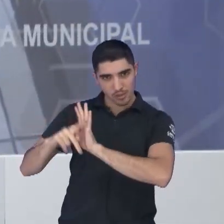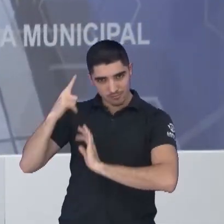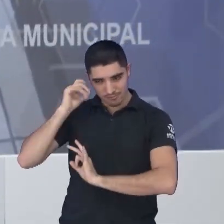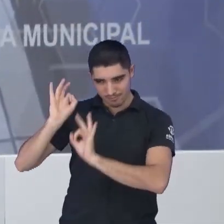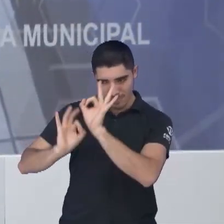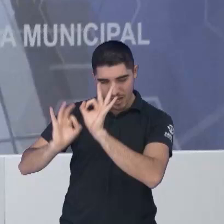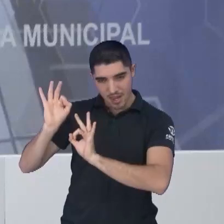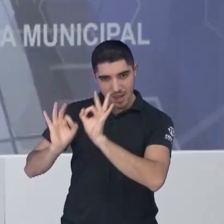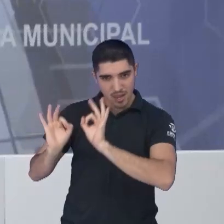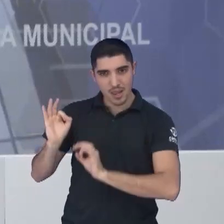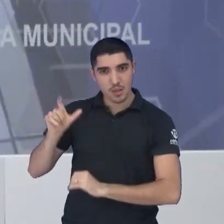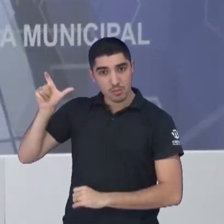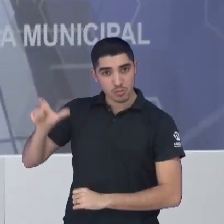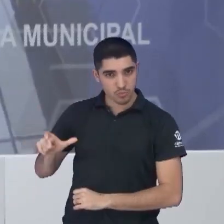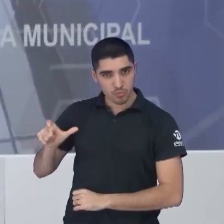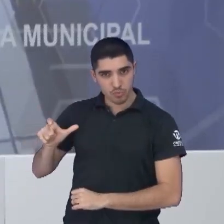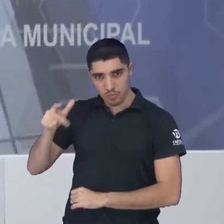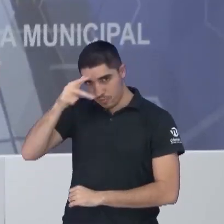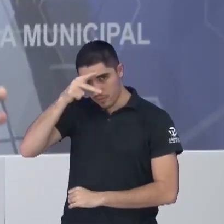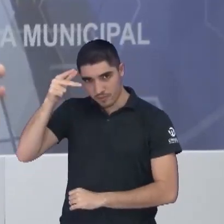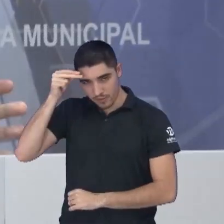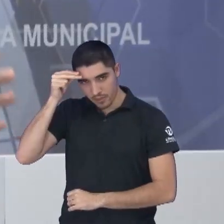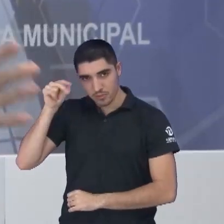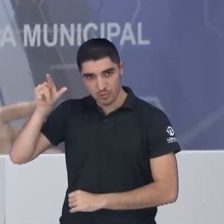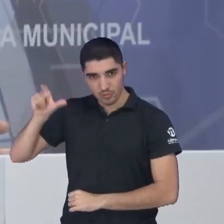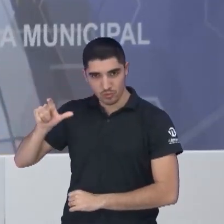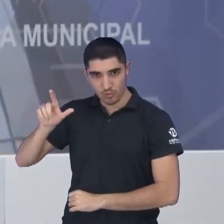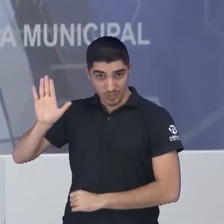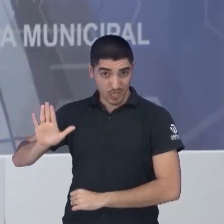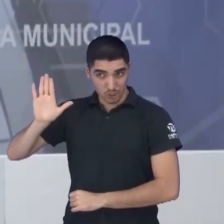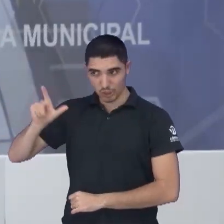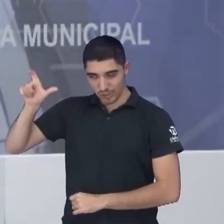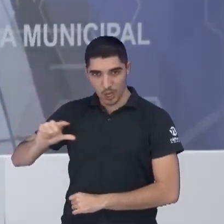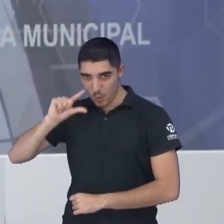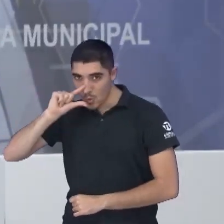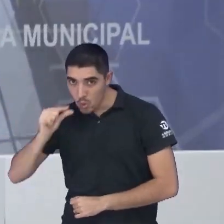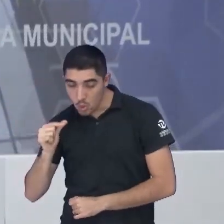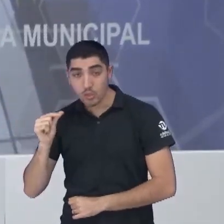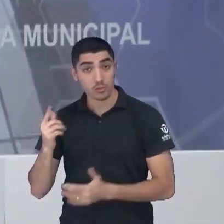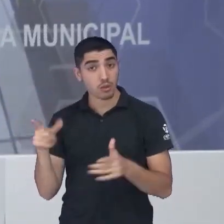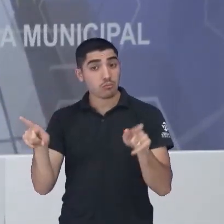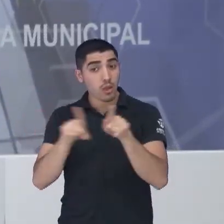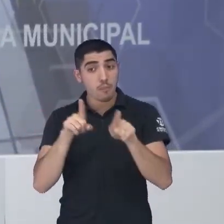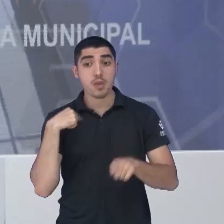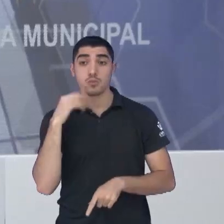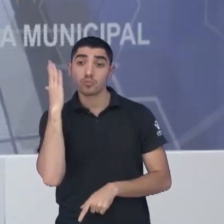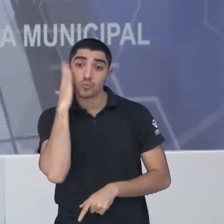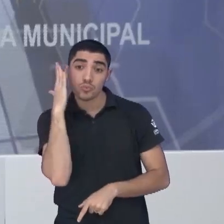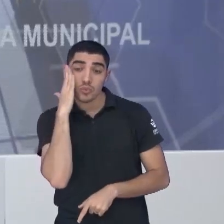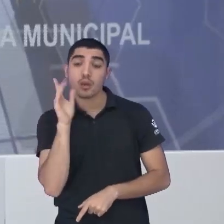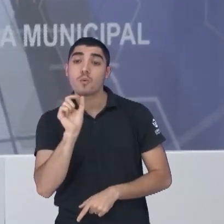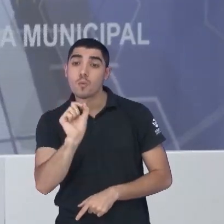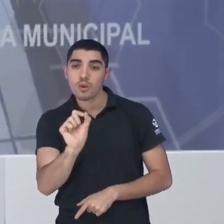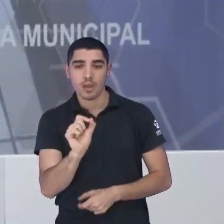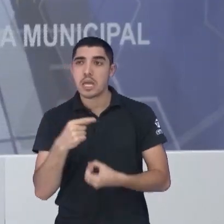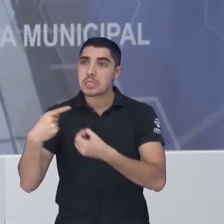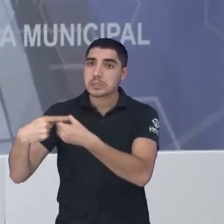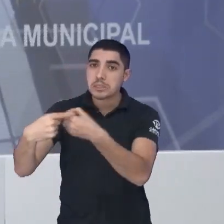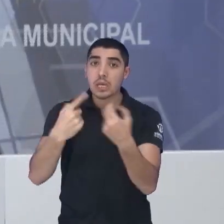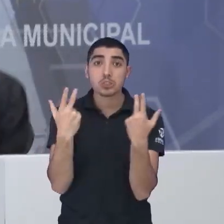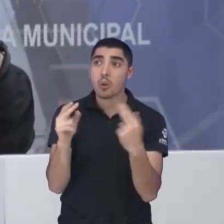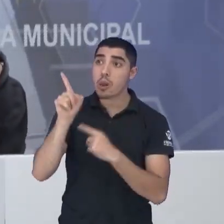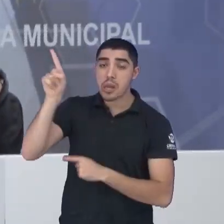meu candidato do PL, eu tenho certeza que, aplicado isso em São José dos Campos, como tem sido aplicado nos municípios de Santa